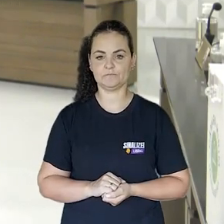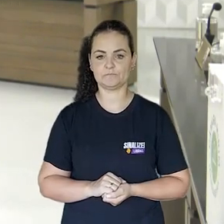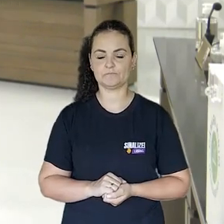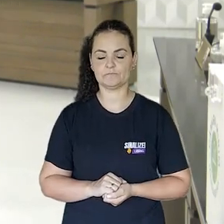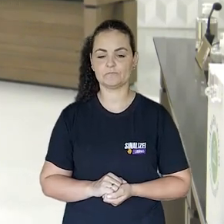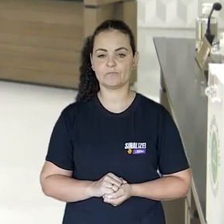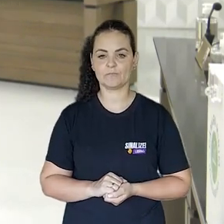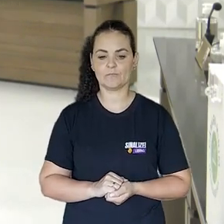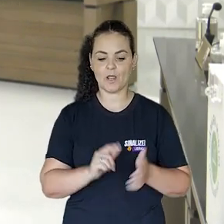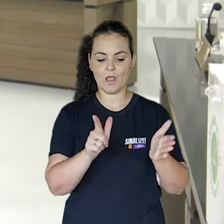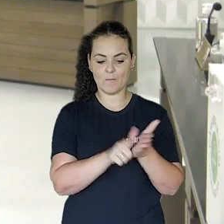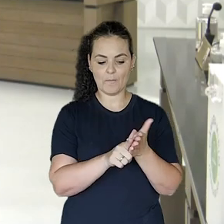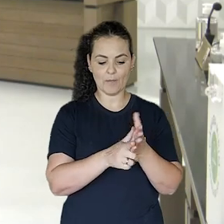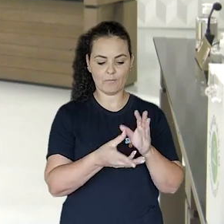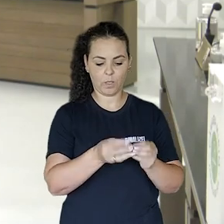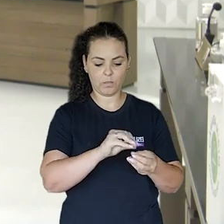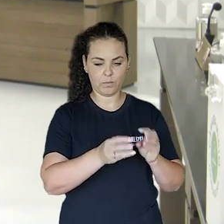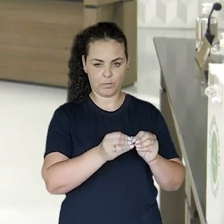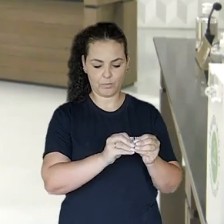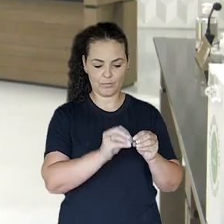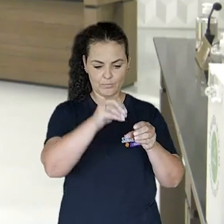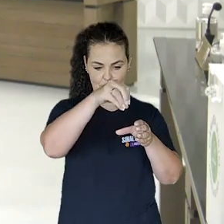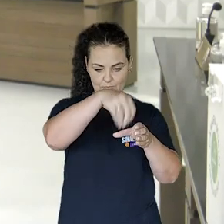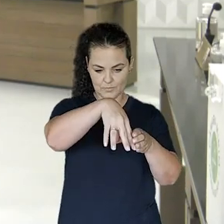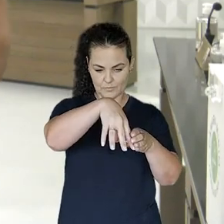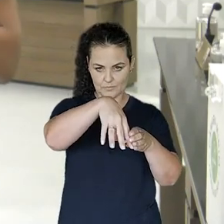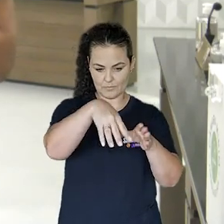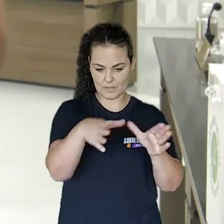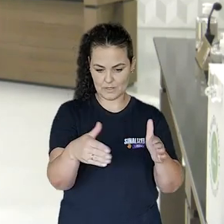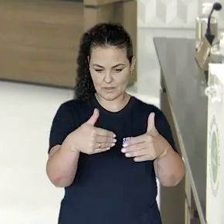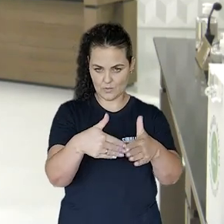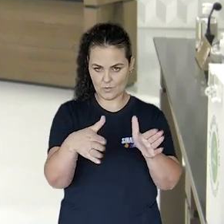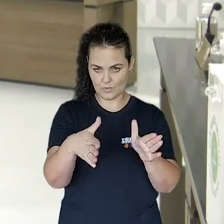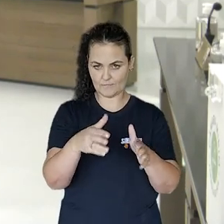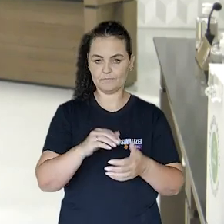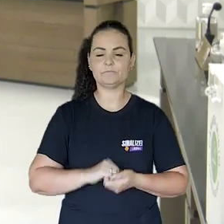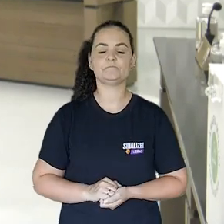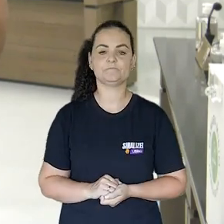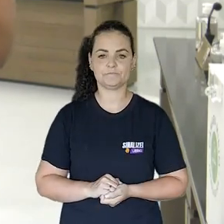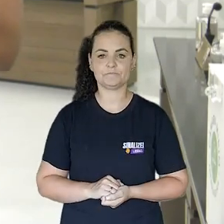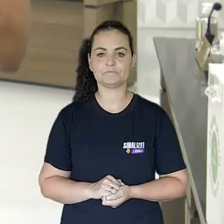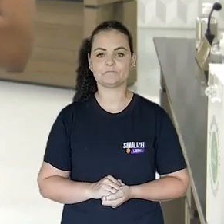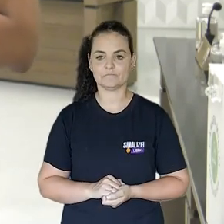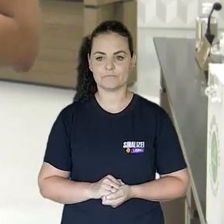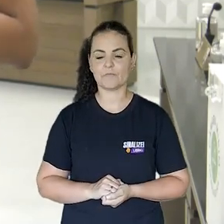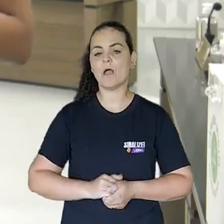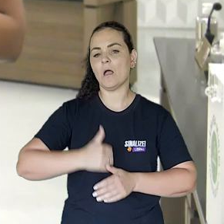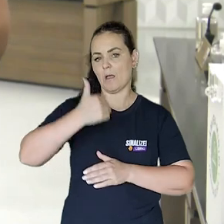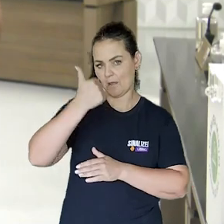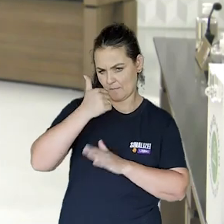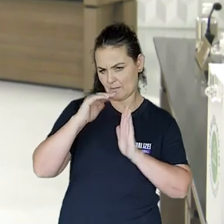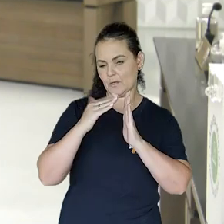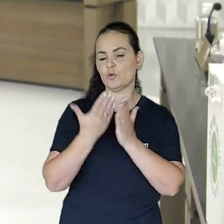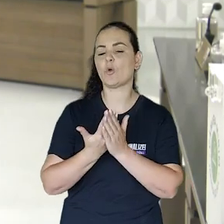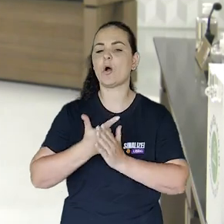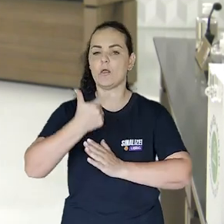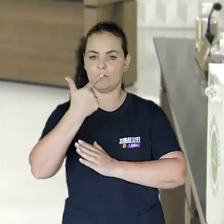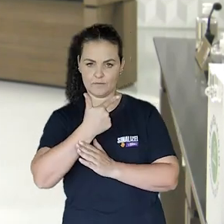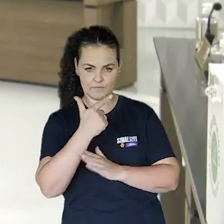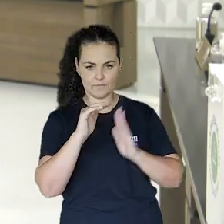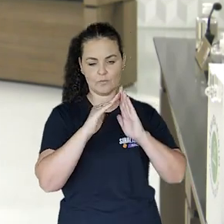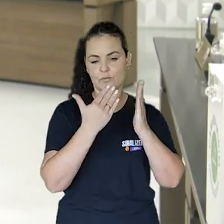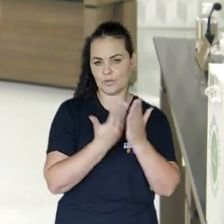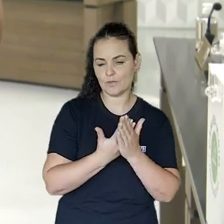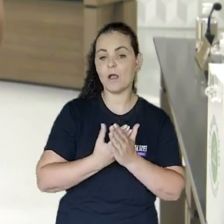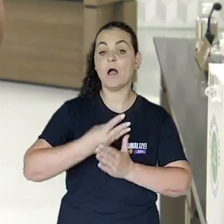Mais um papel dobrado e entrando na urna. E contando, né? Segunda escola, terceira escola, escola